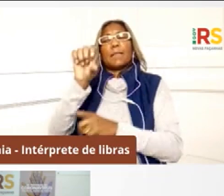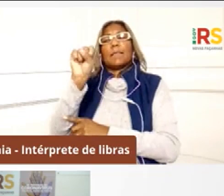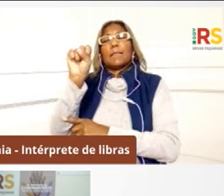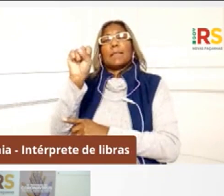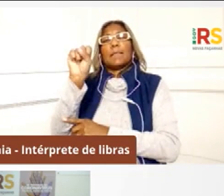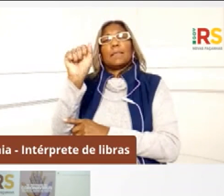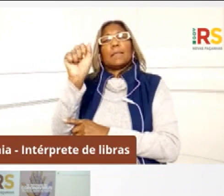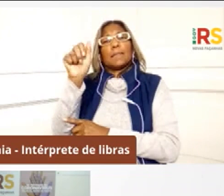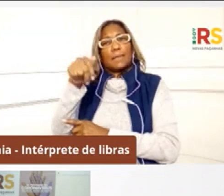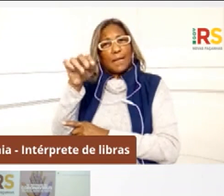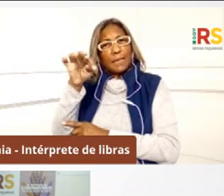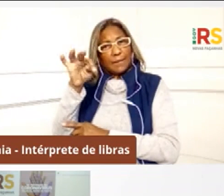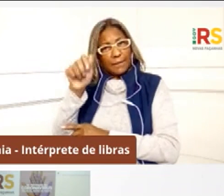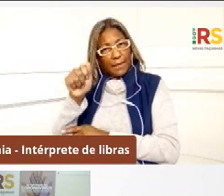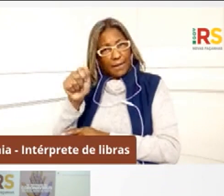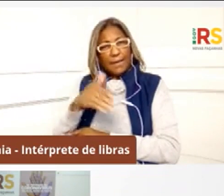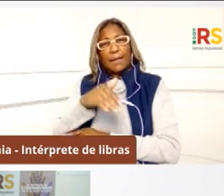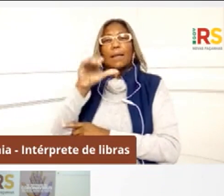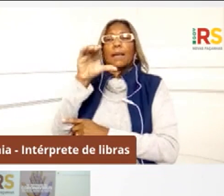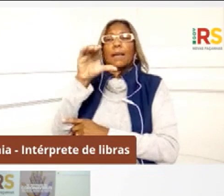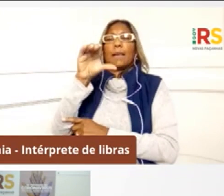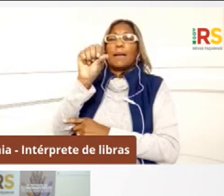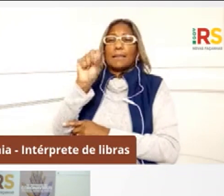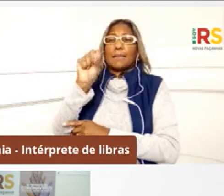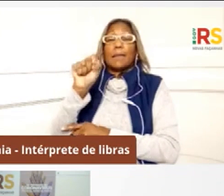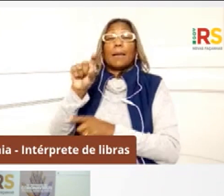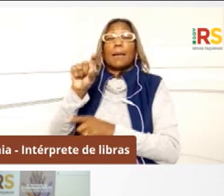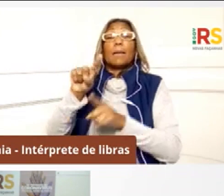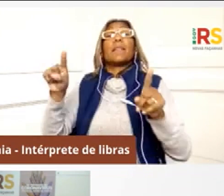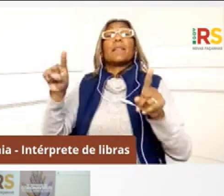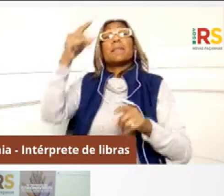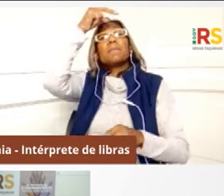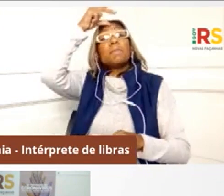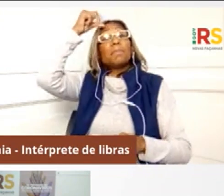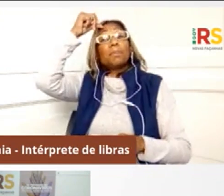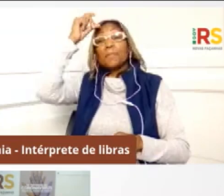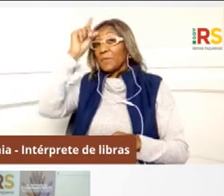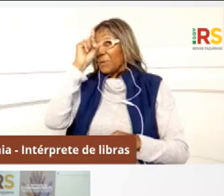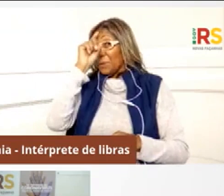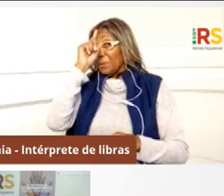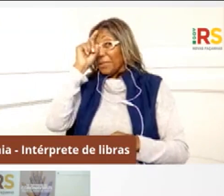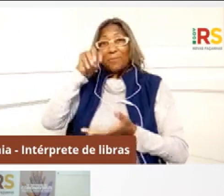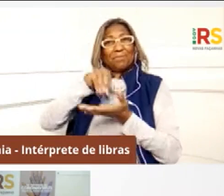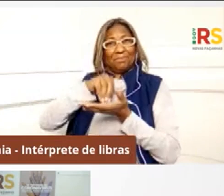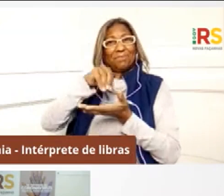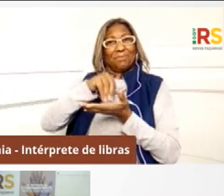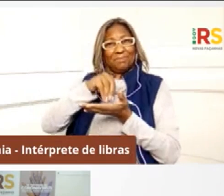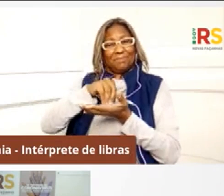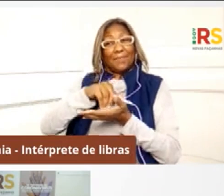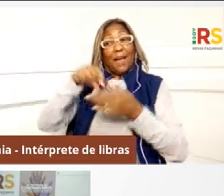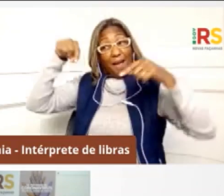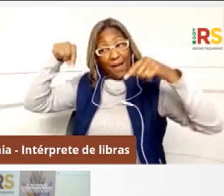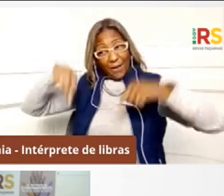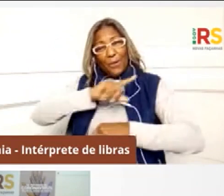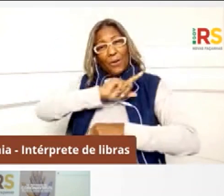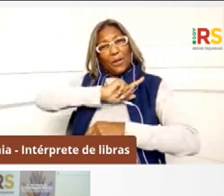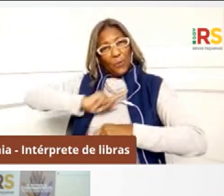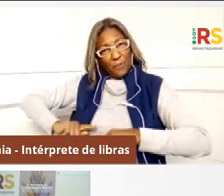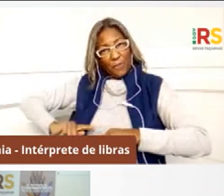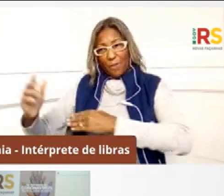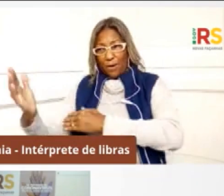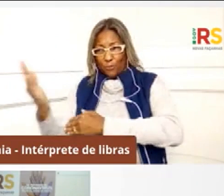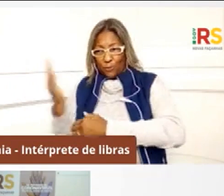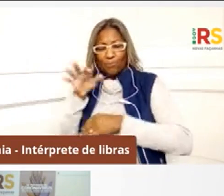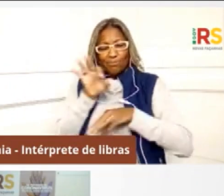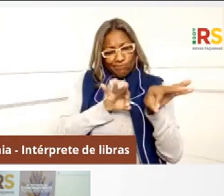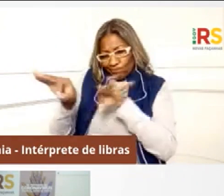federal, mas são instituições contratuadas pelo estado e que atendem 100% pacientes do SUS.